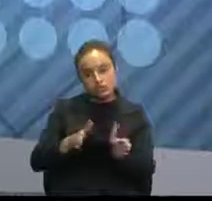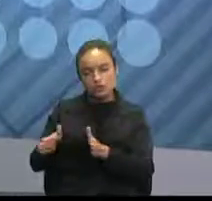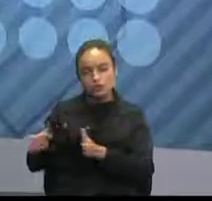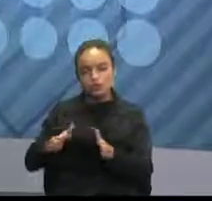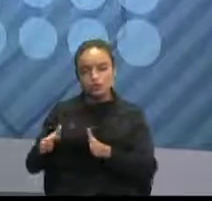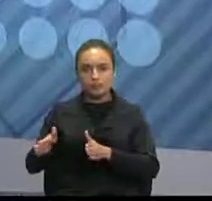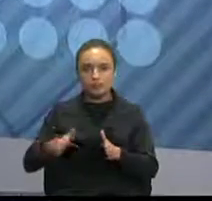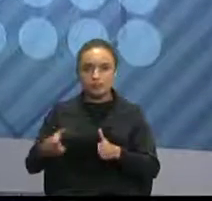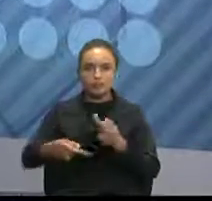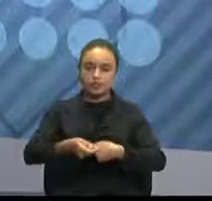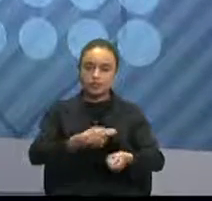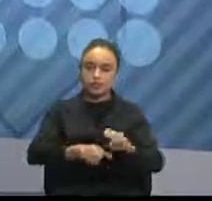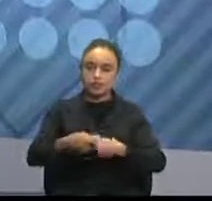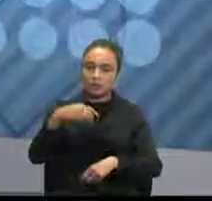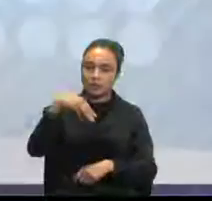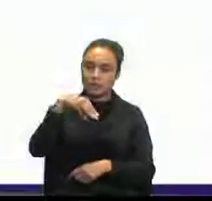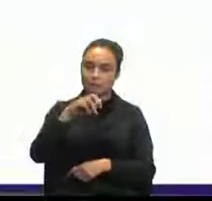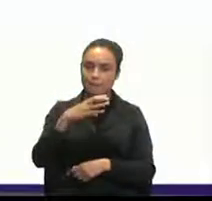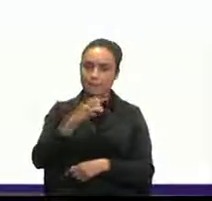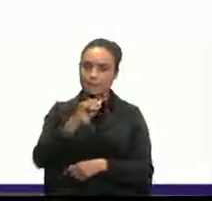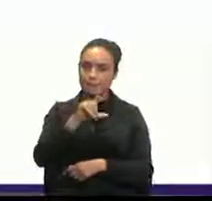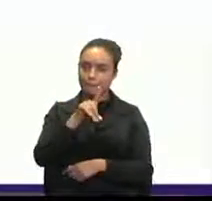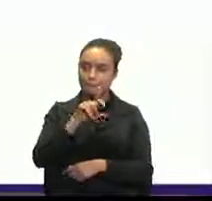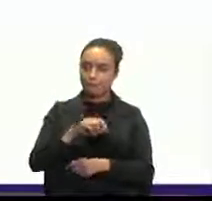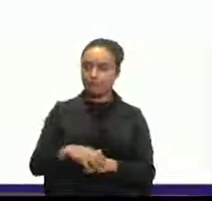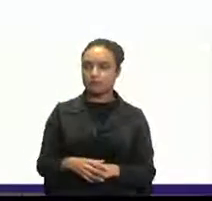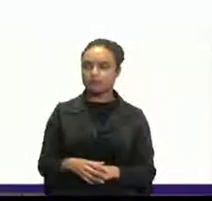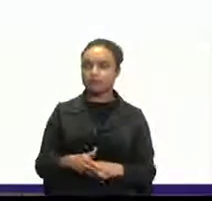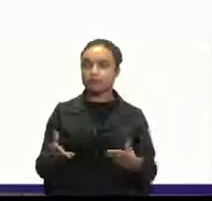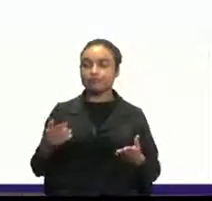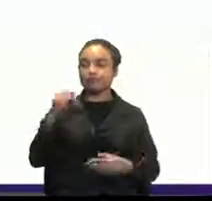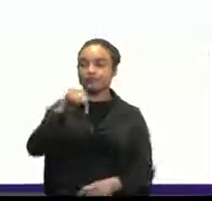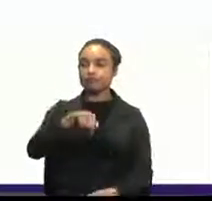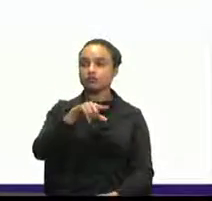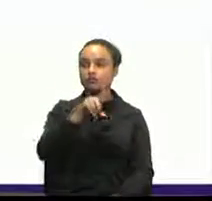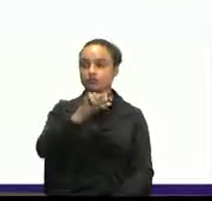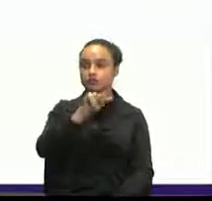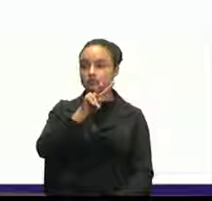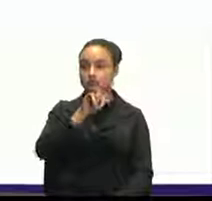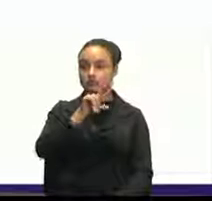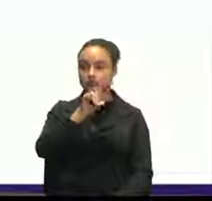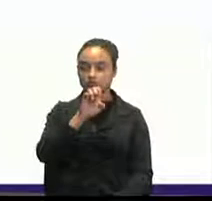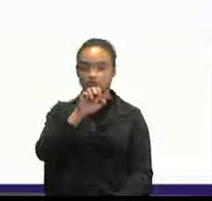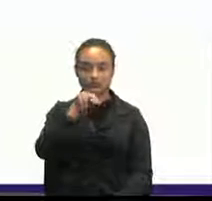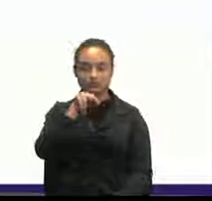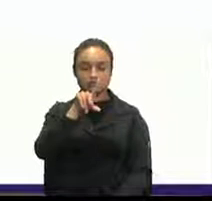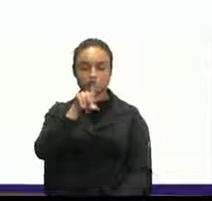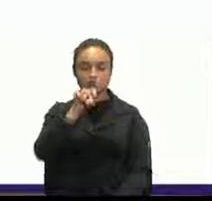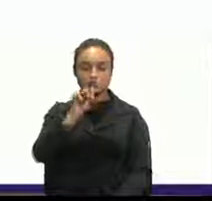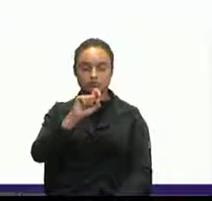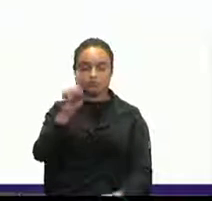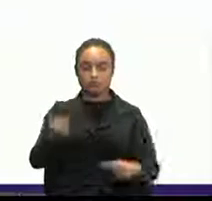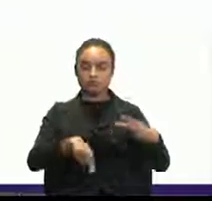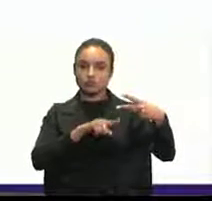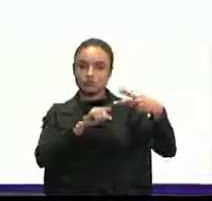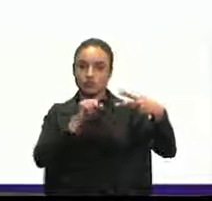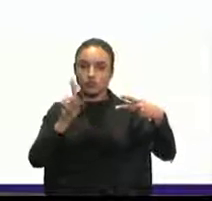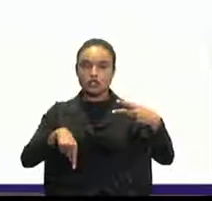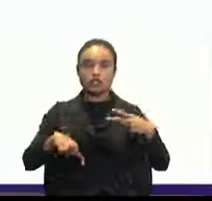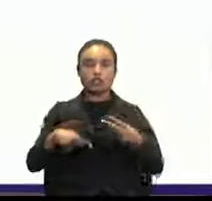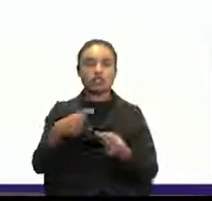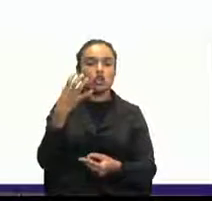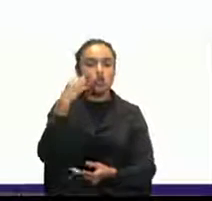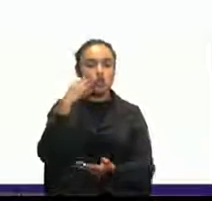mercado voltando ao quadro nós temos os dividendos dividendos on parte do lucro distribuído aos acionistas